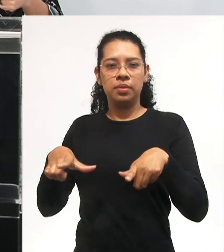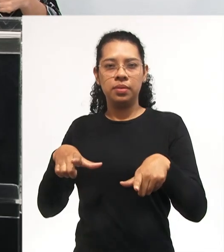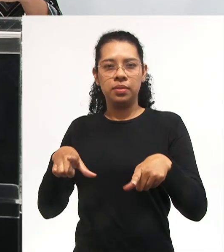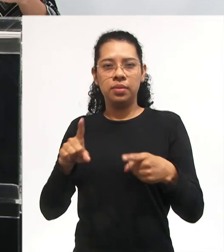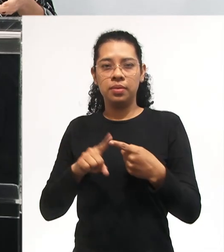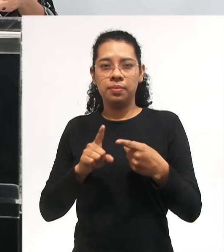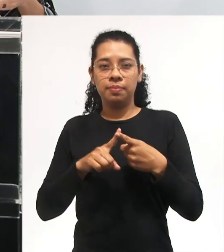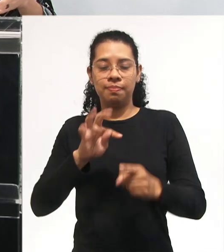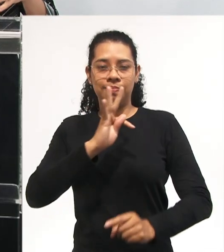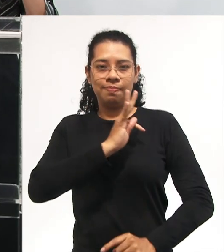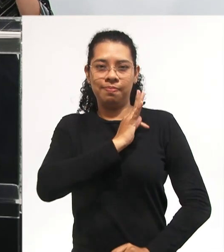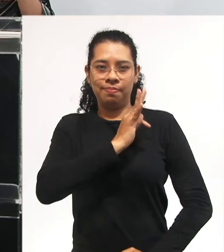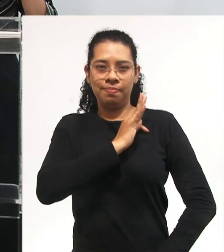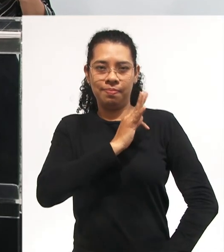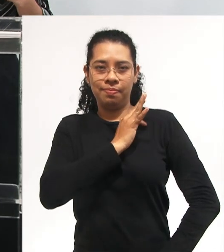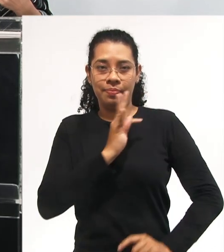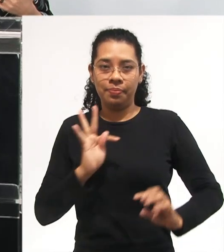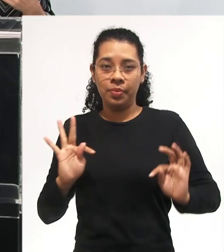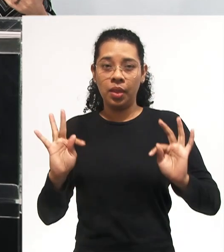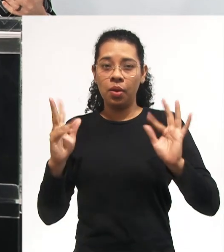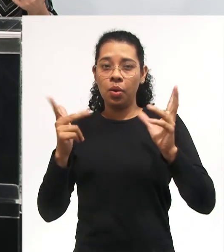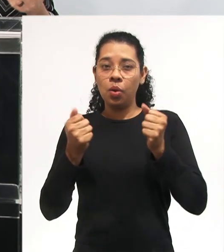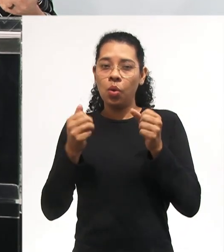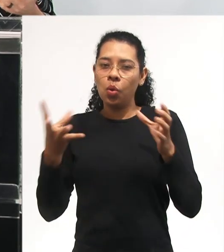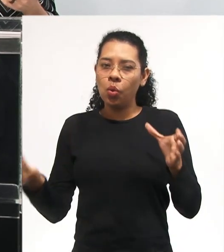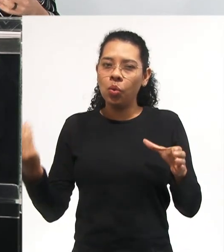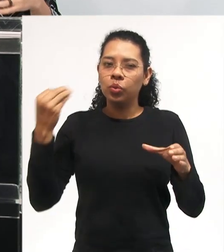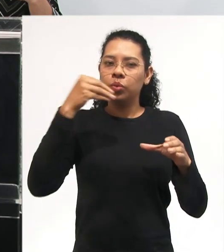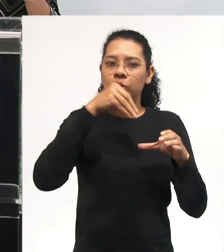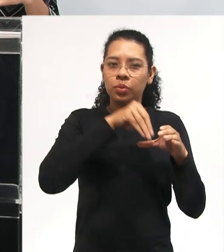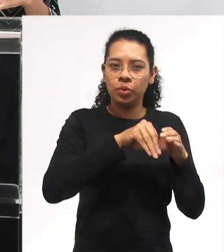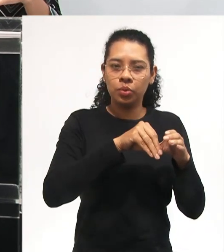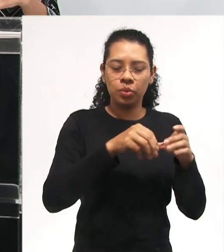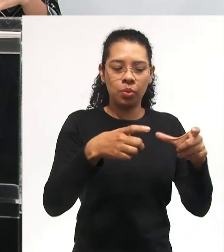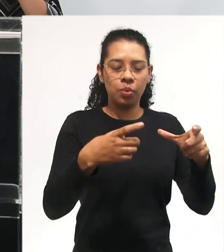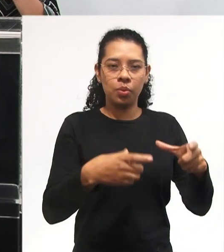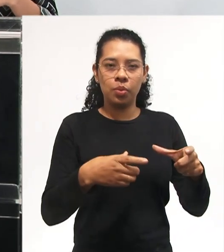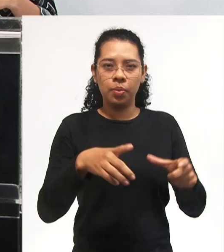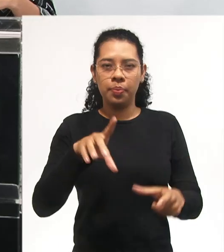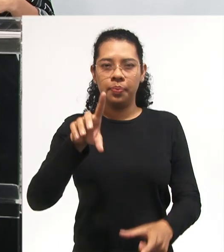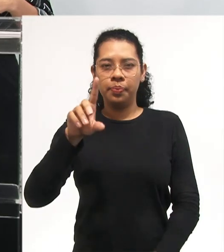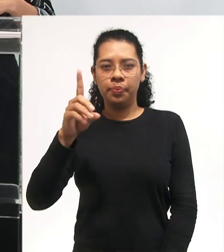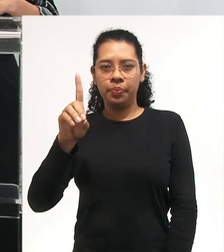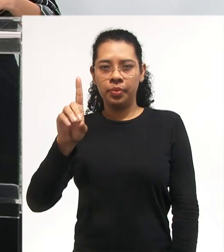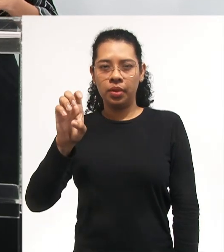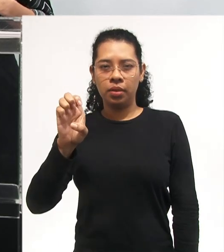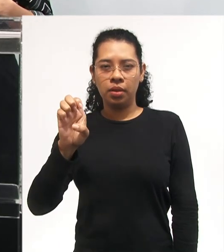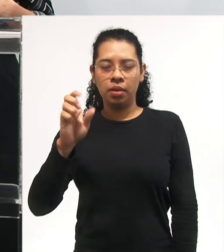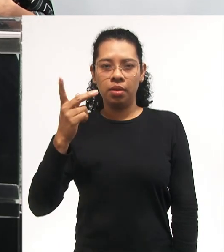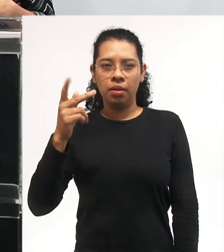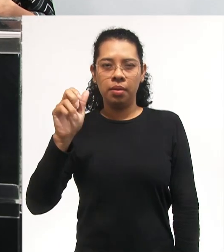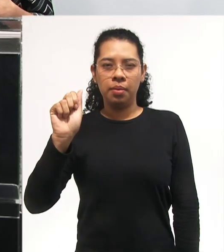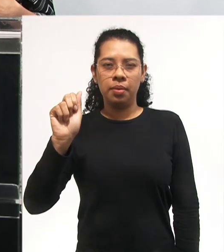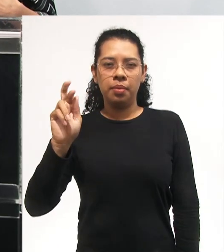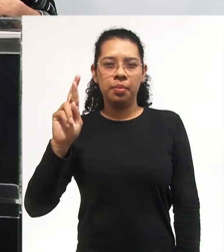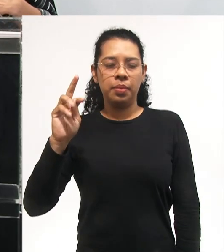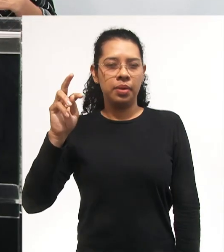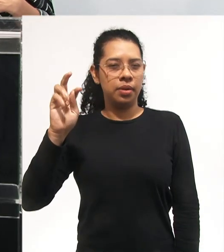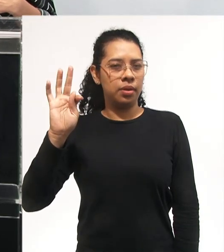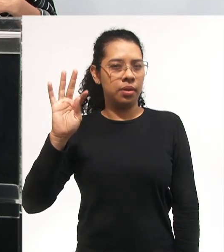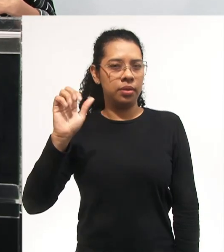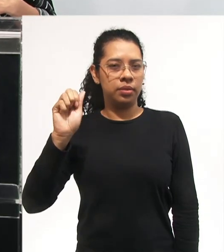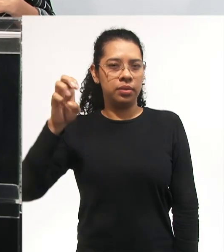técnica, elas pertencem ao modelo de departamento pessoal, o departamento de pessoal, que ainda existe em muitas